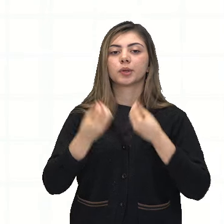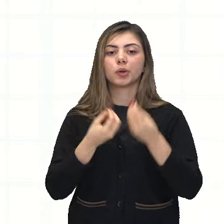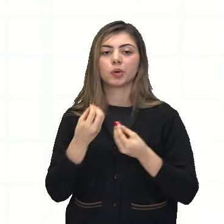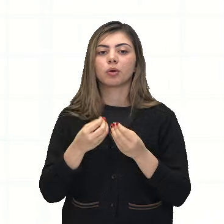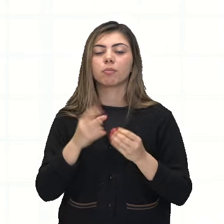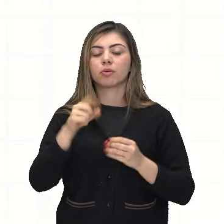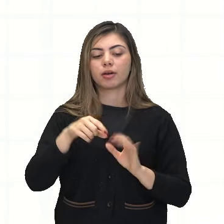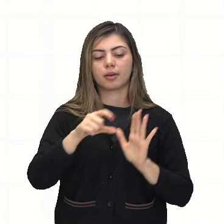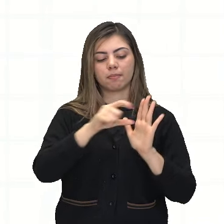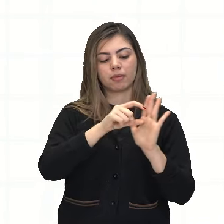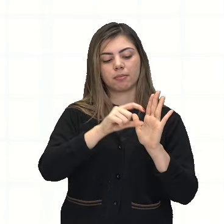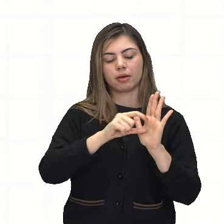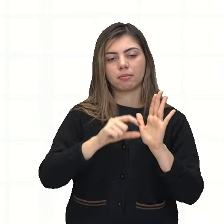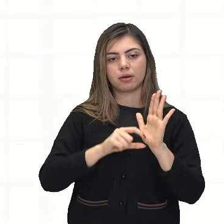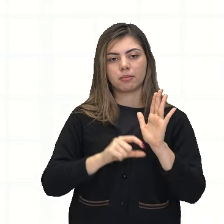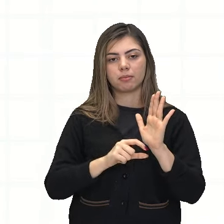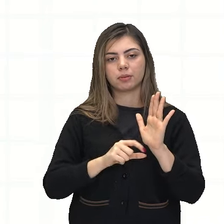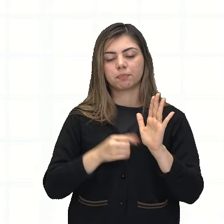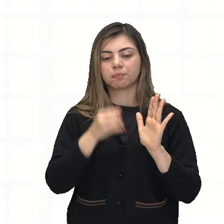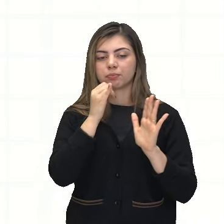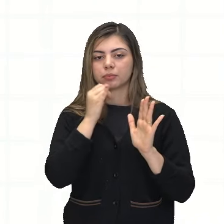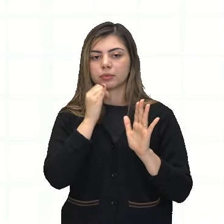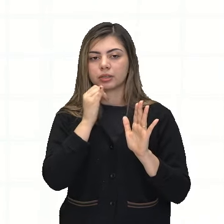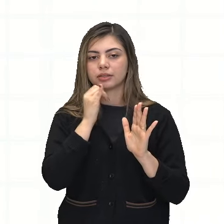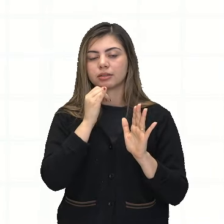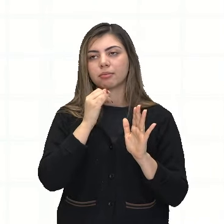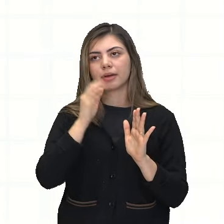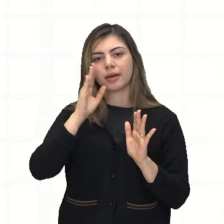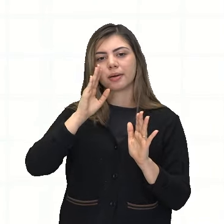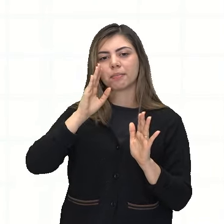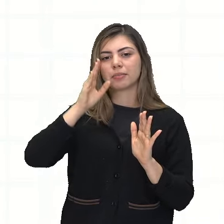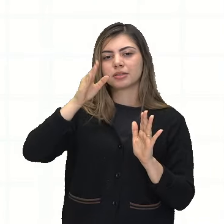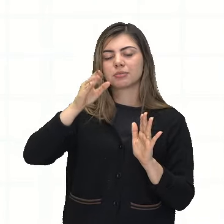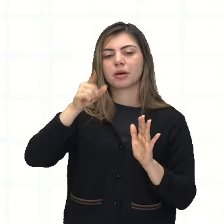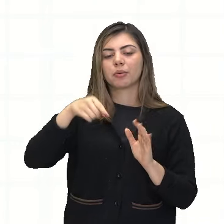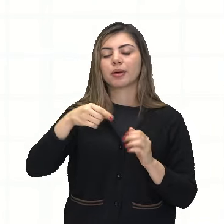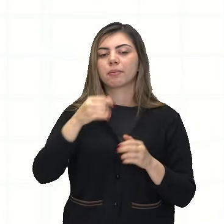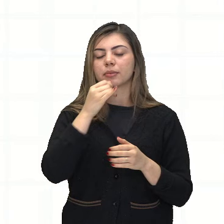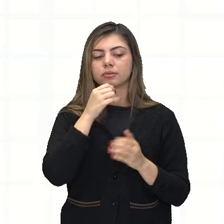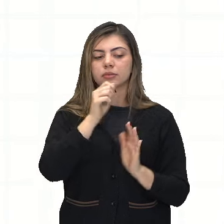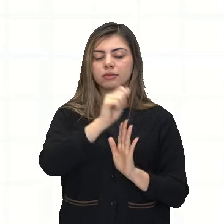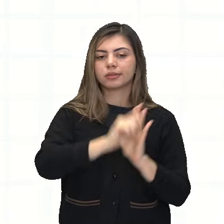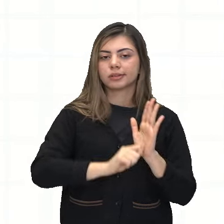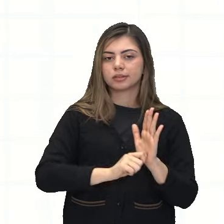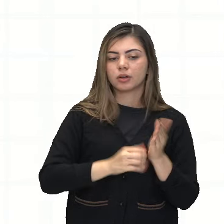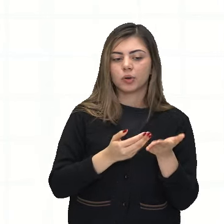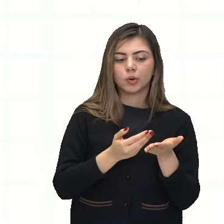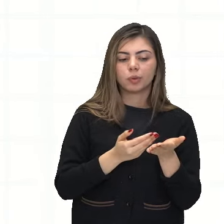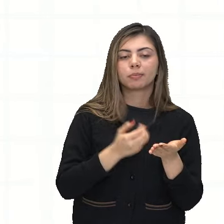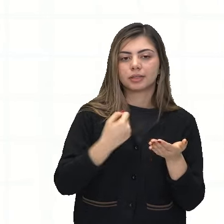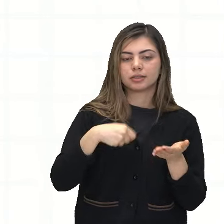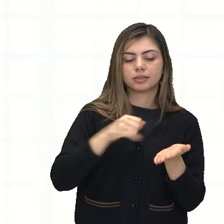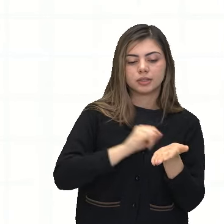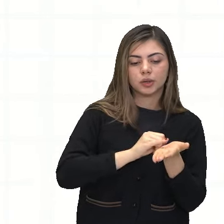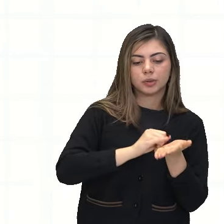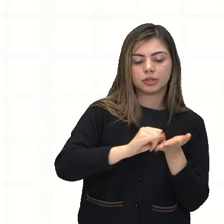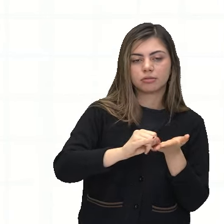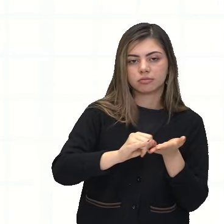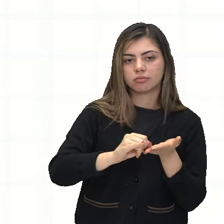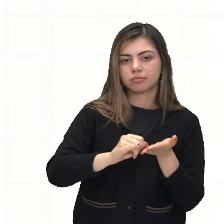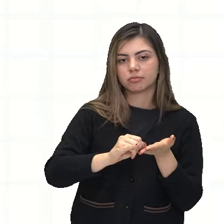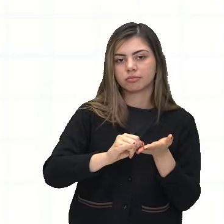parágrafos separados é importante principalmente nesses textos mais curtos de redação com início meio e fim para